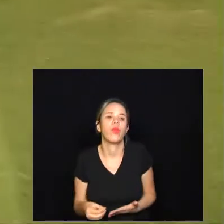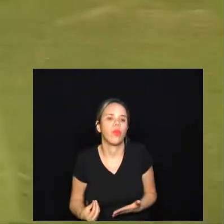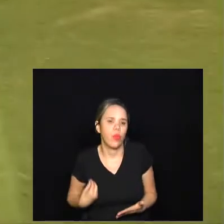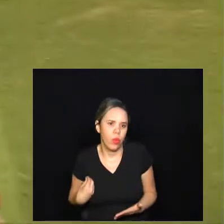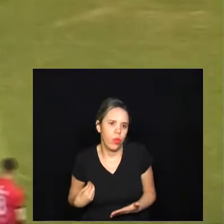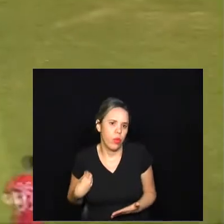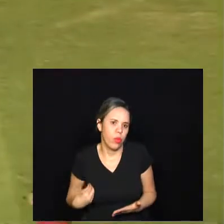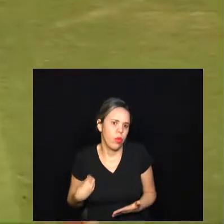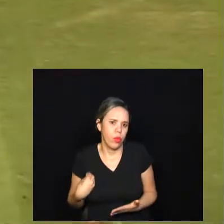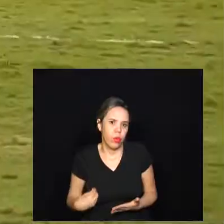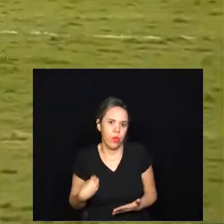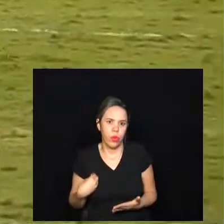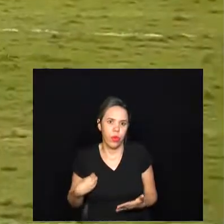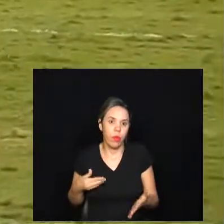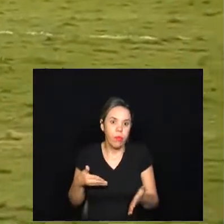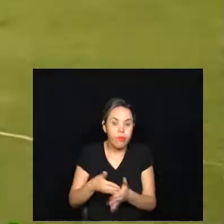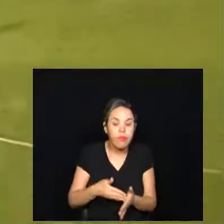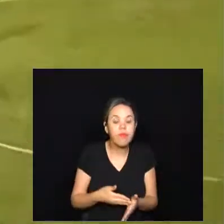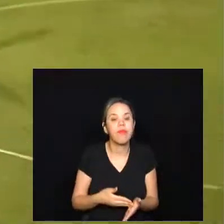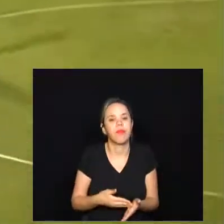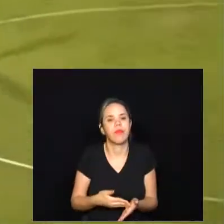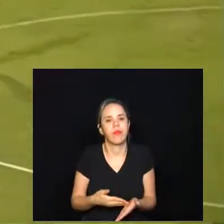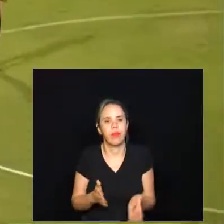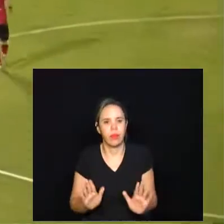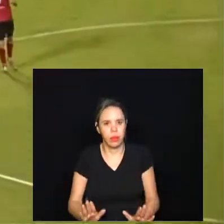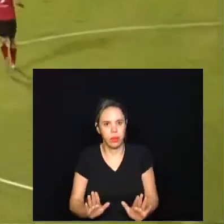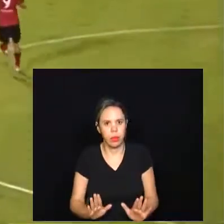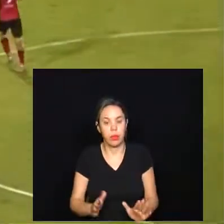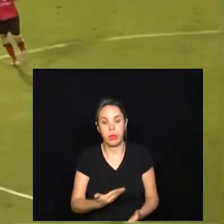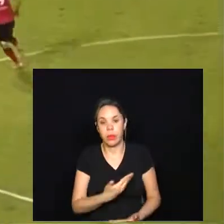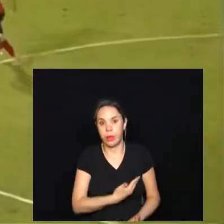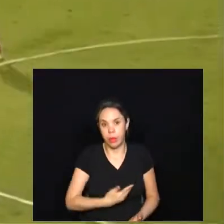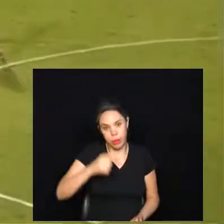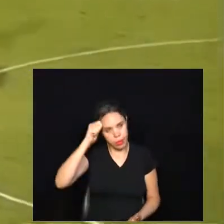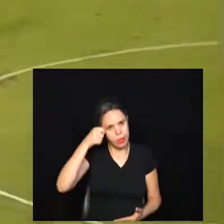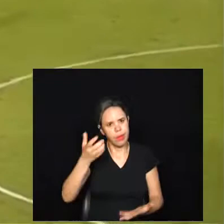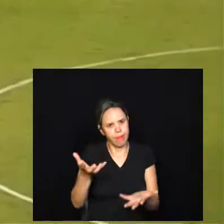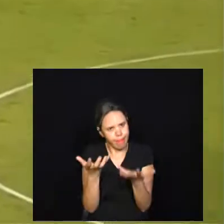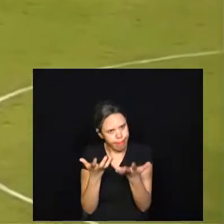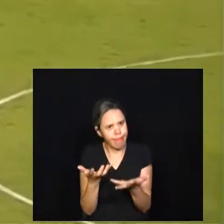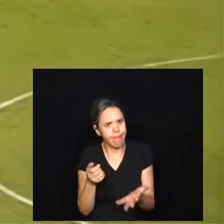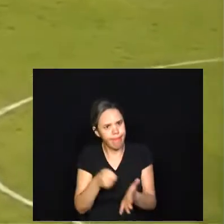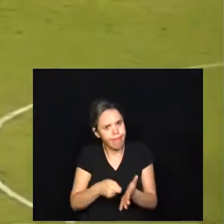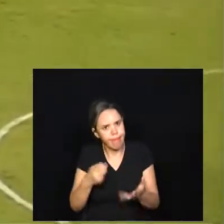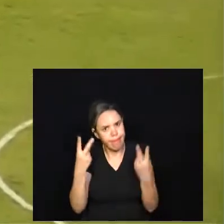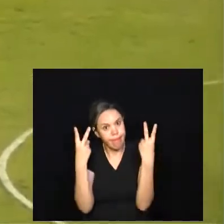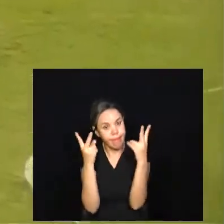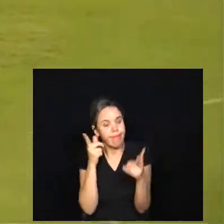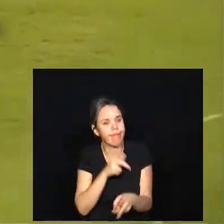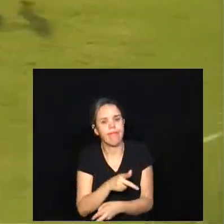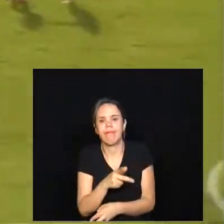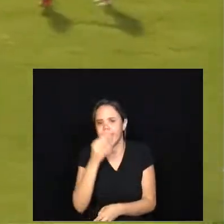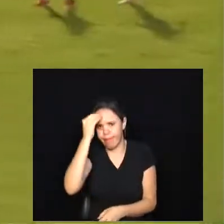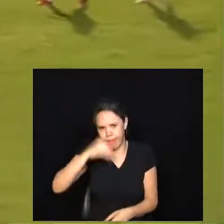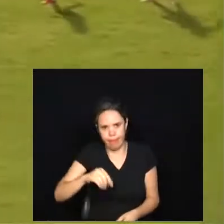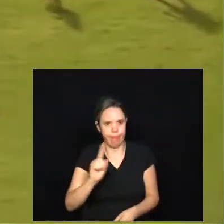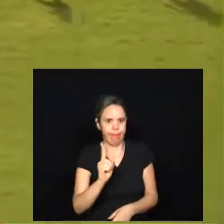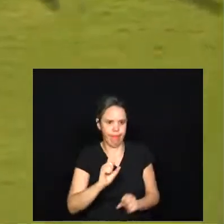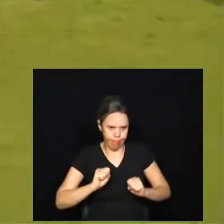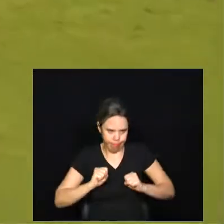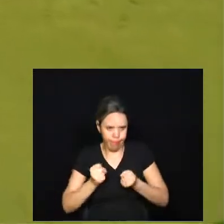em posição de impedimento. Mas a Macaca queria de qualquer jeito a vitória, não desistiu e